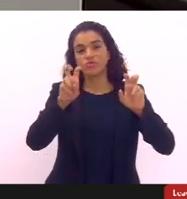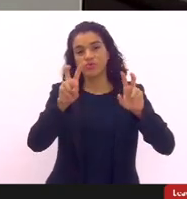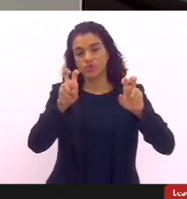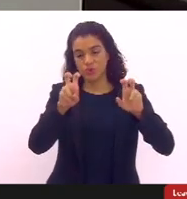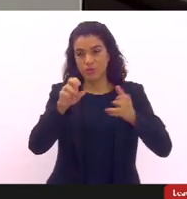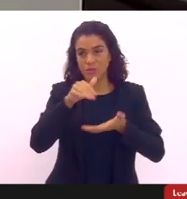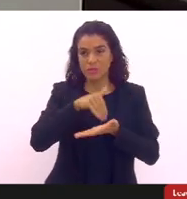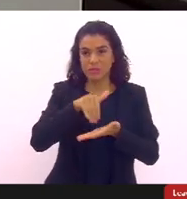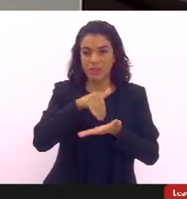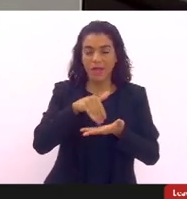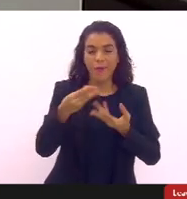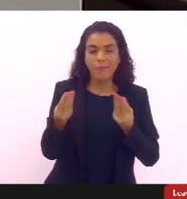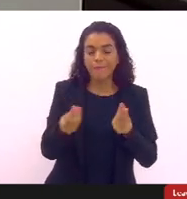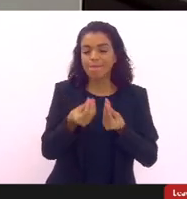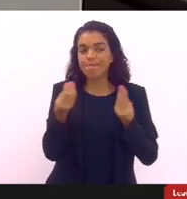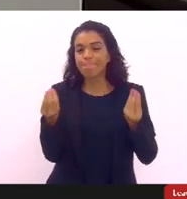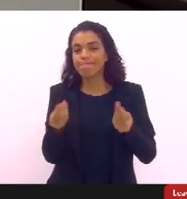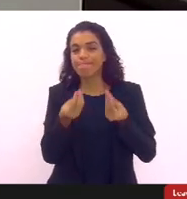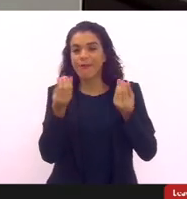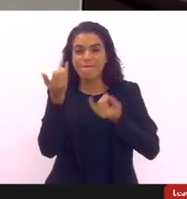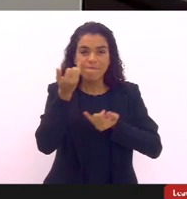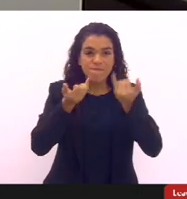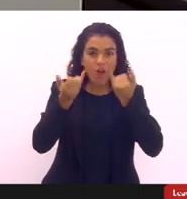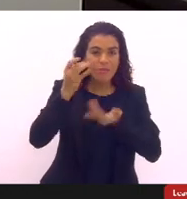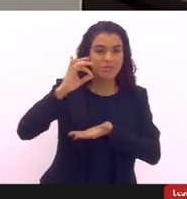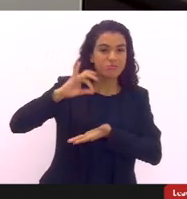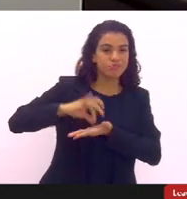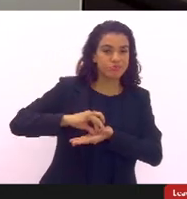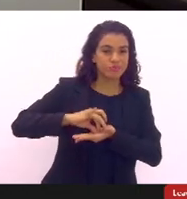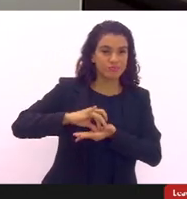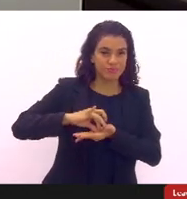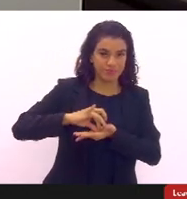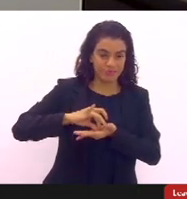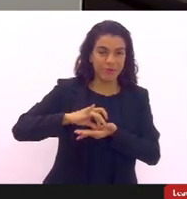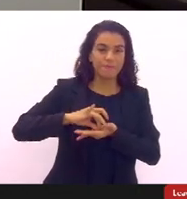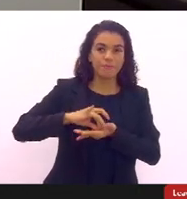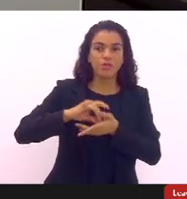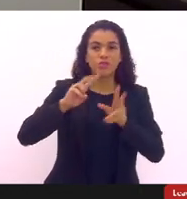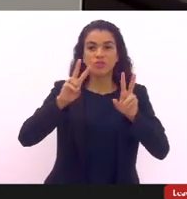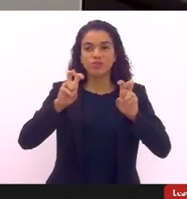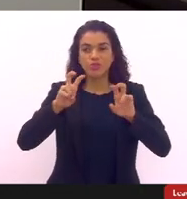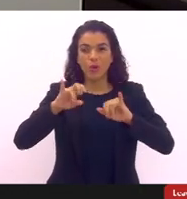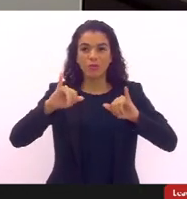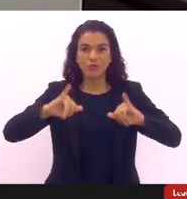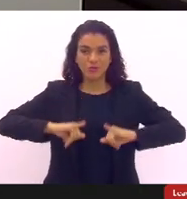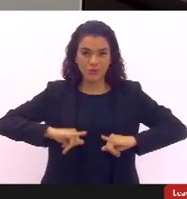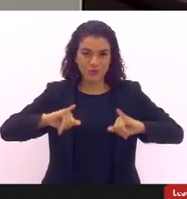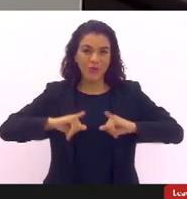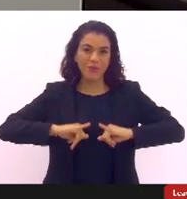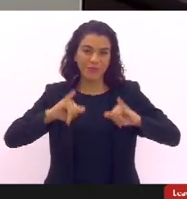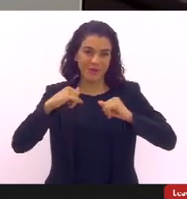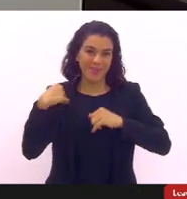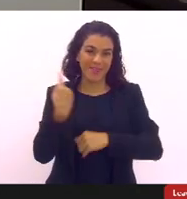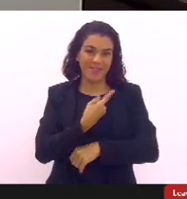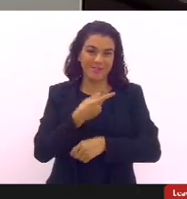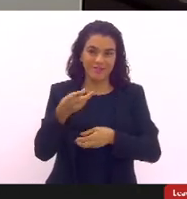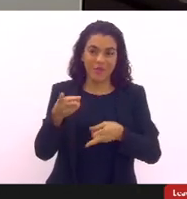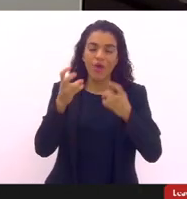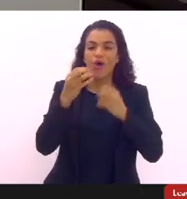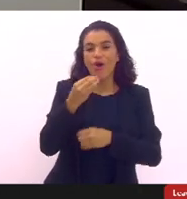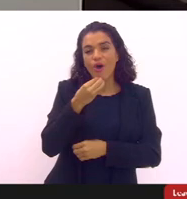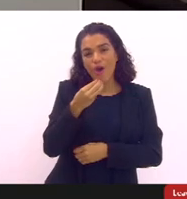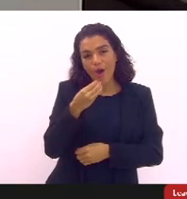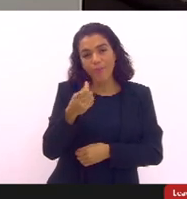secretaria algo que fosse concreto diante daquilo do sofrimento que a gente está vendo aqui. Claro que